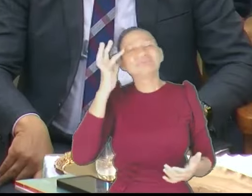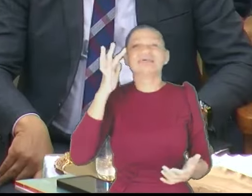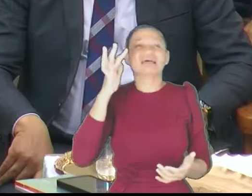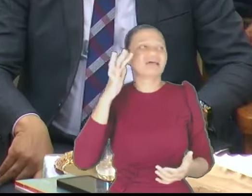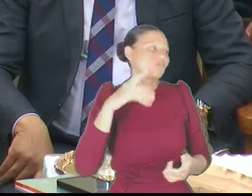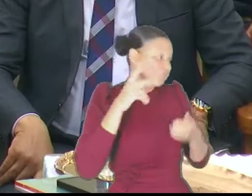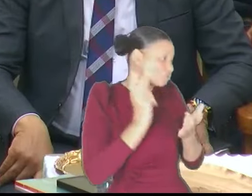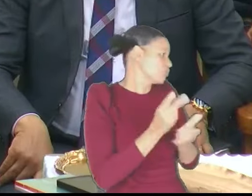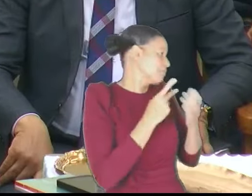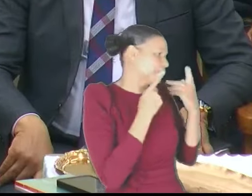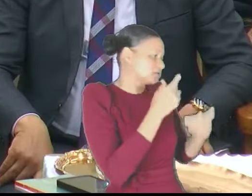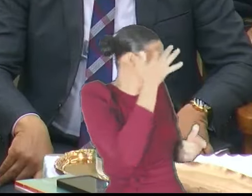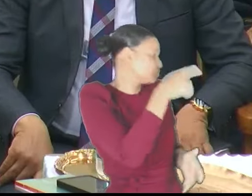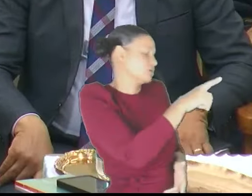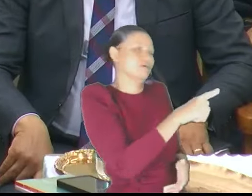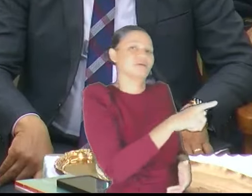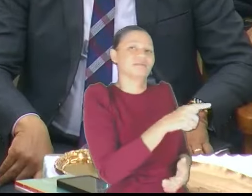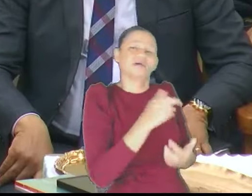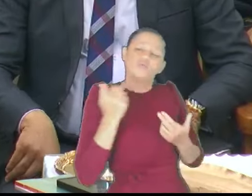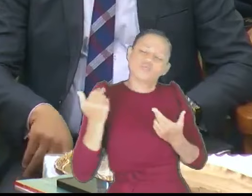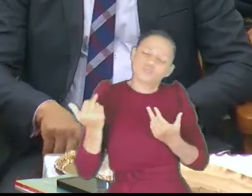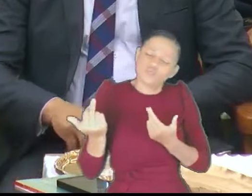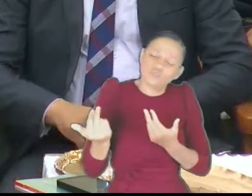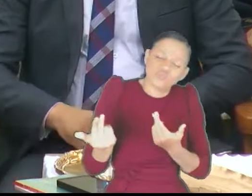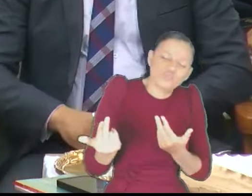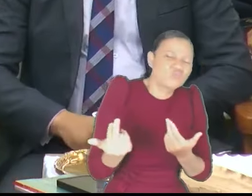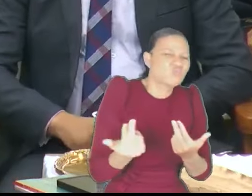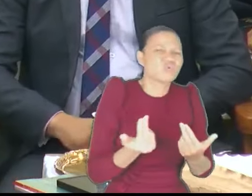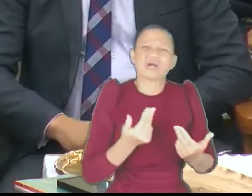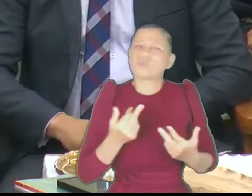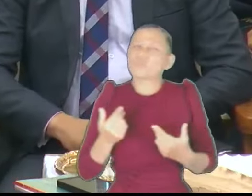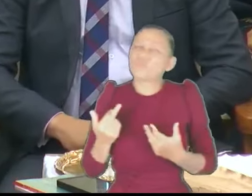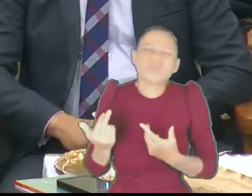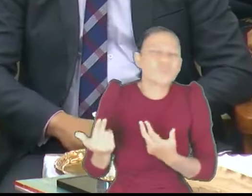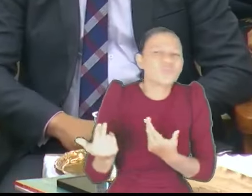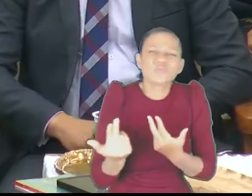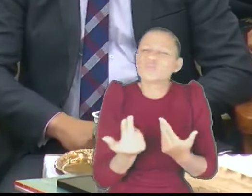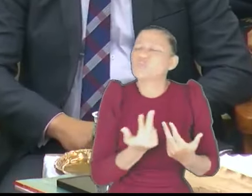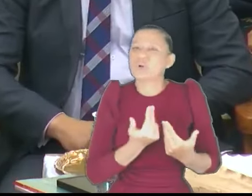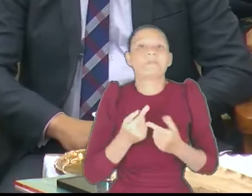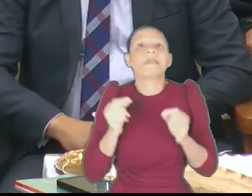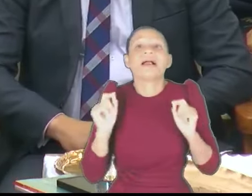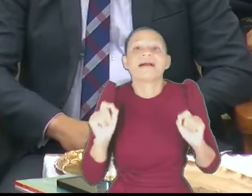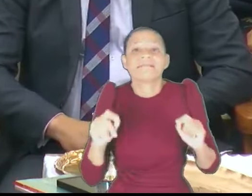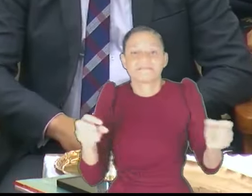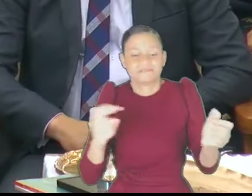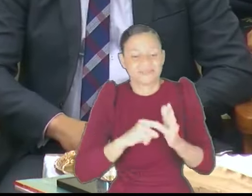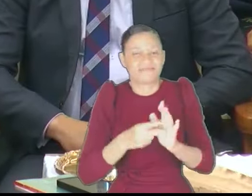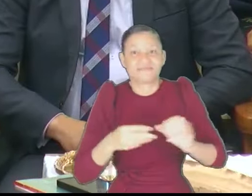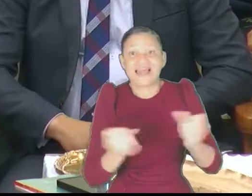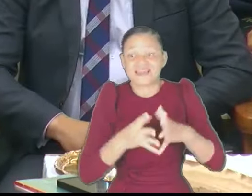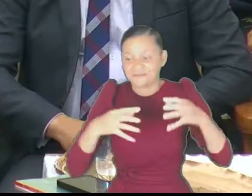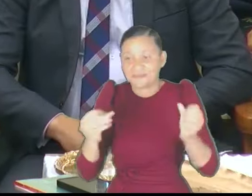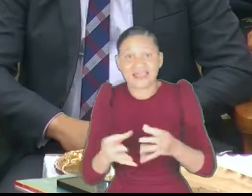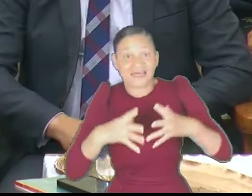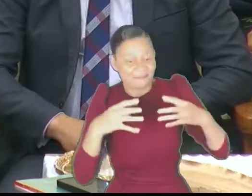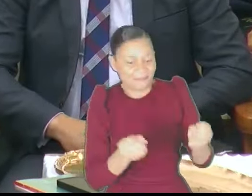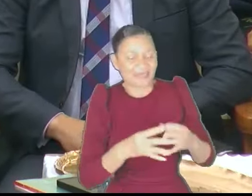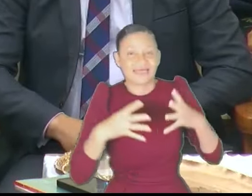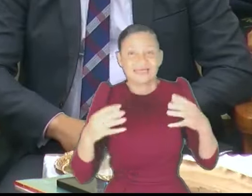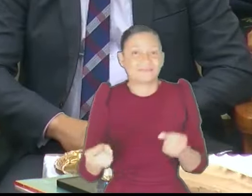Então Deus continua fazendo a mesma coisa. Para quê? Porque é milagre.